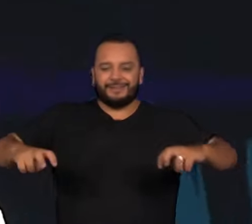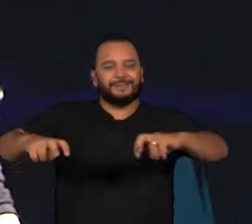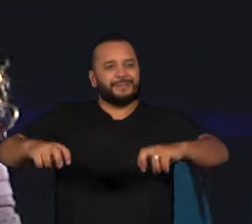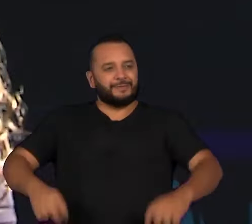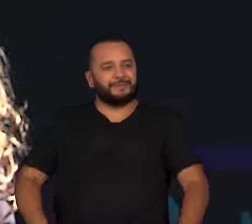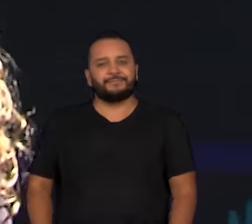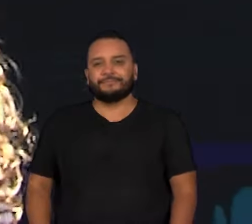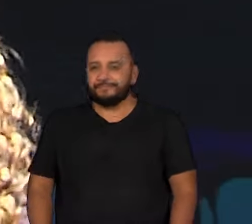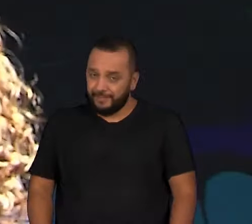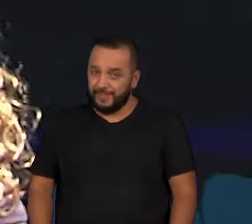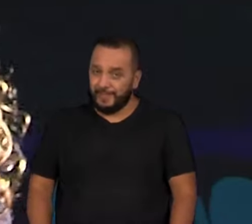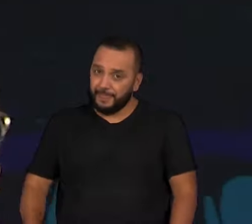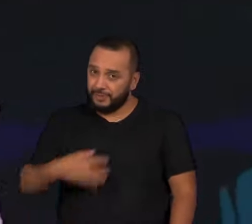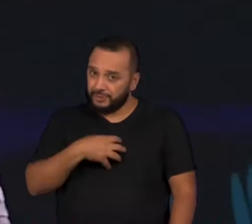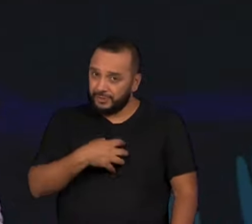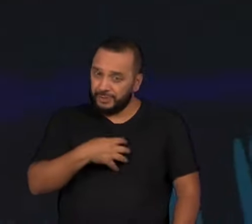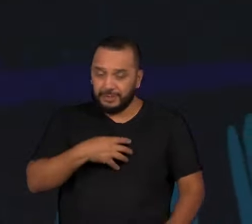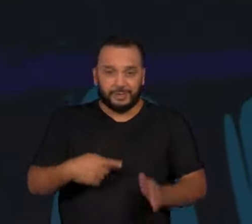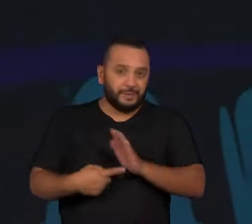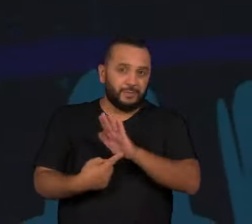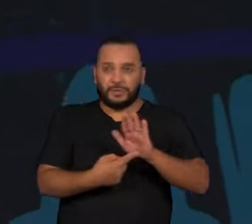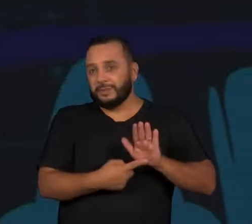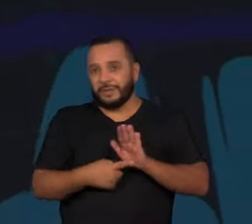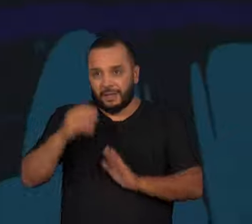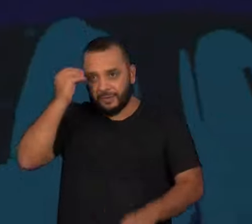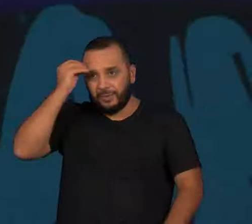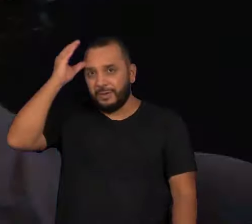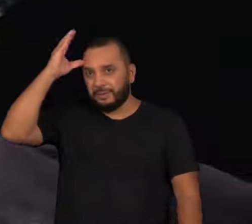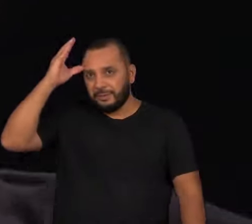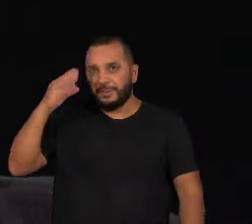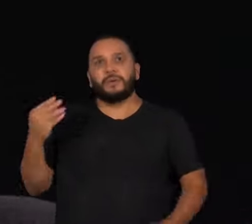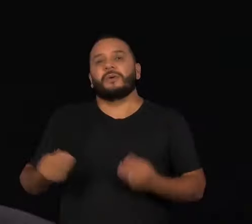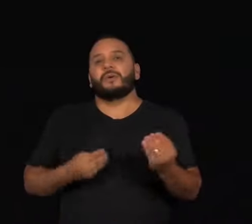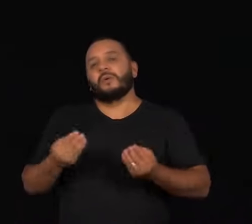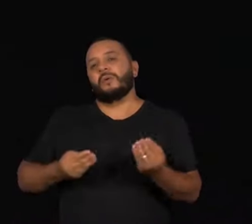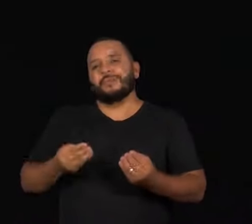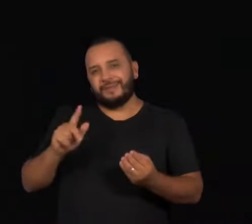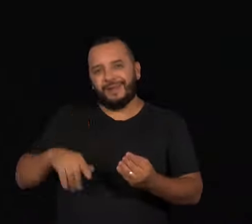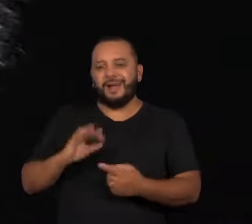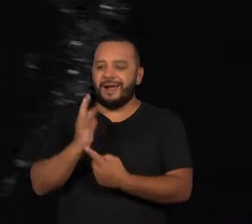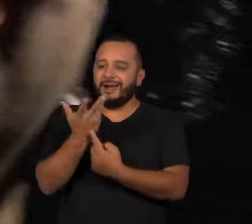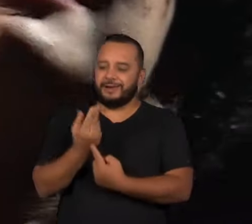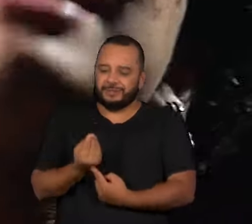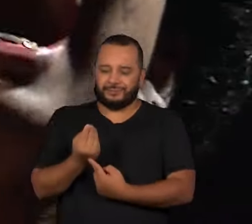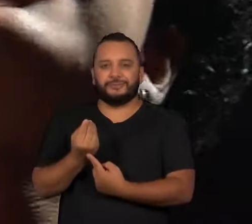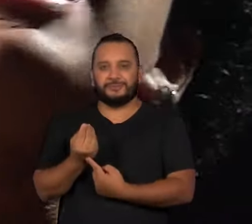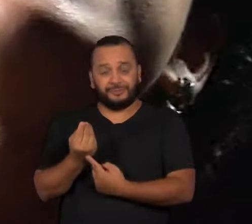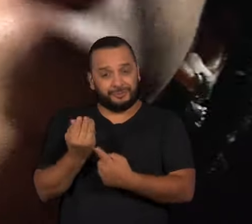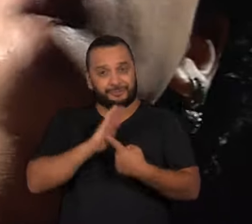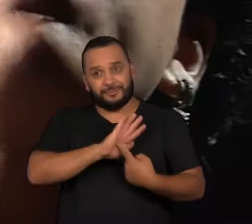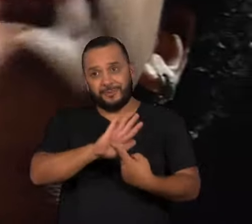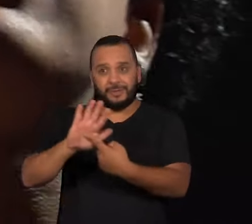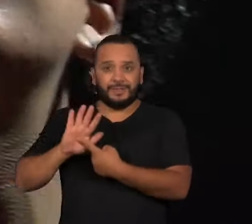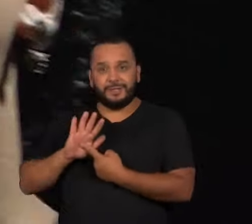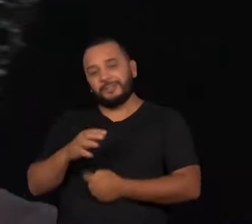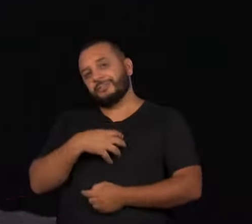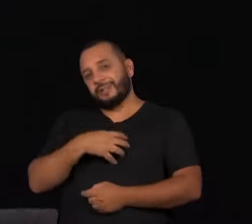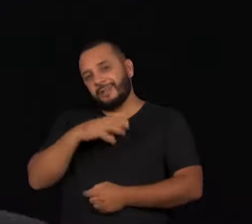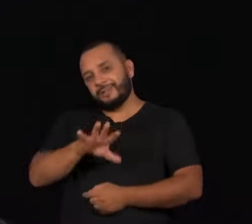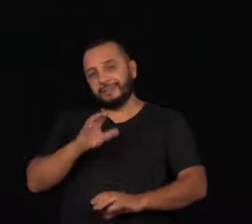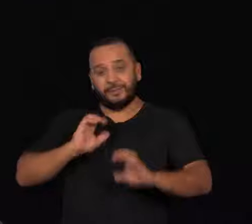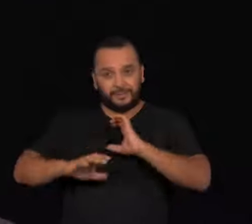E melhor forma de mostrar esse conhecimento todo é através da arte. É assim que eles se comunicam, contam